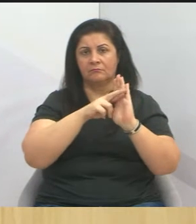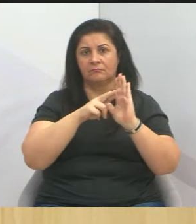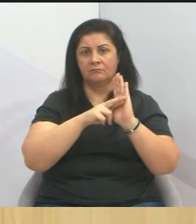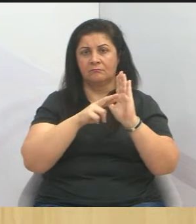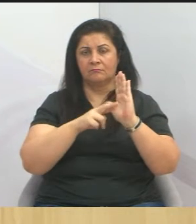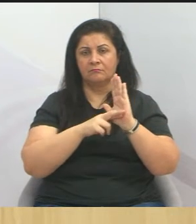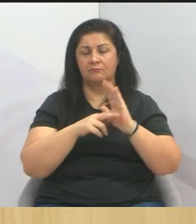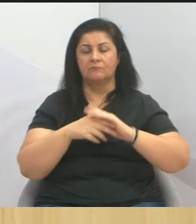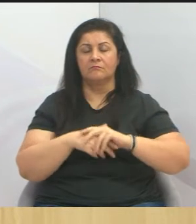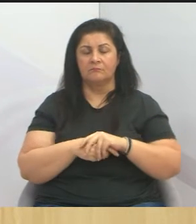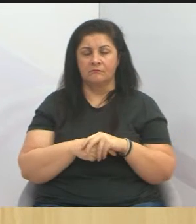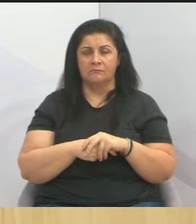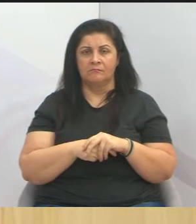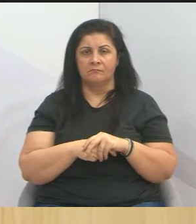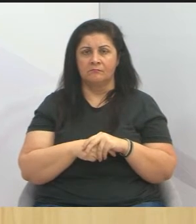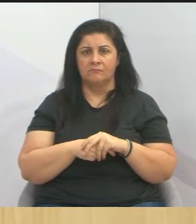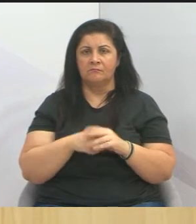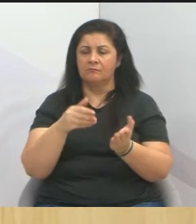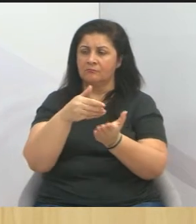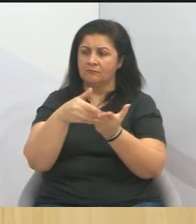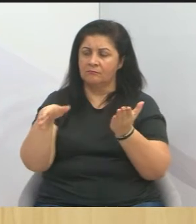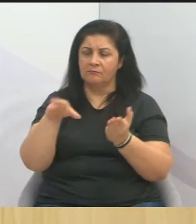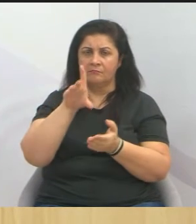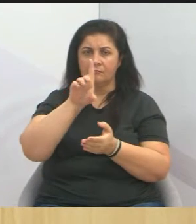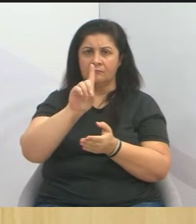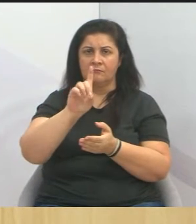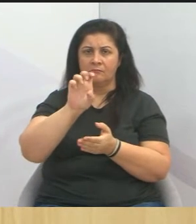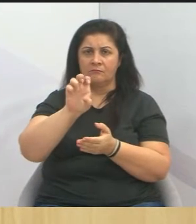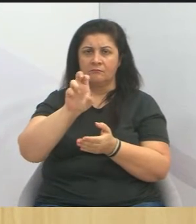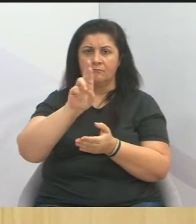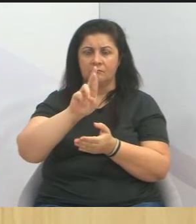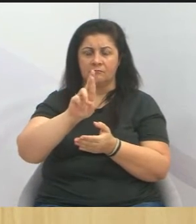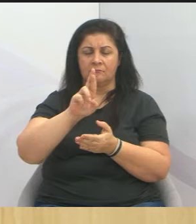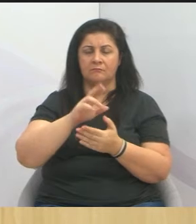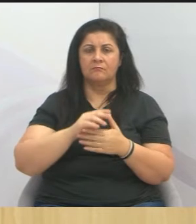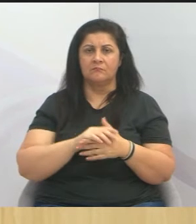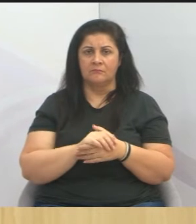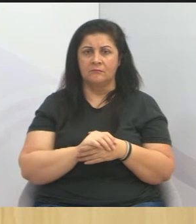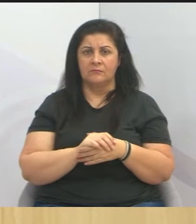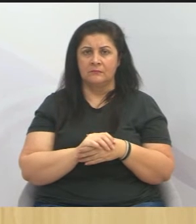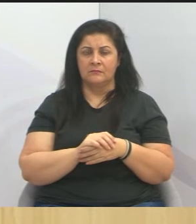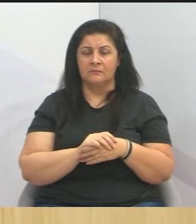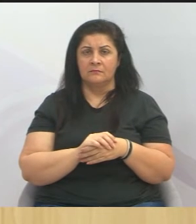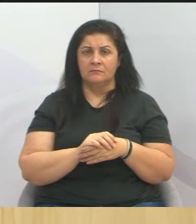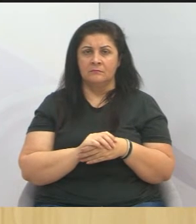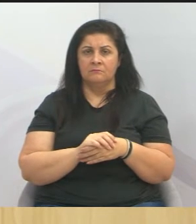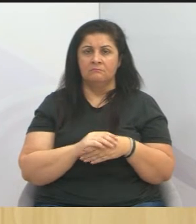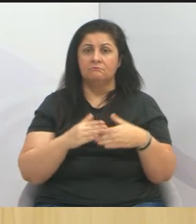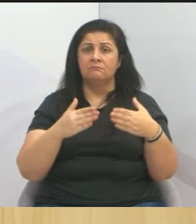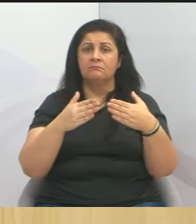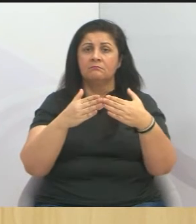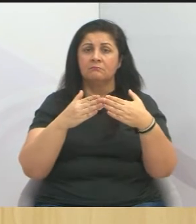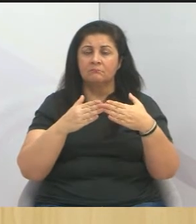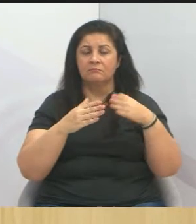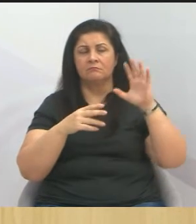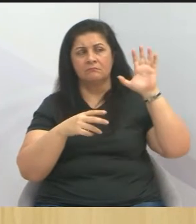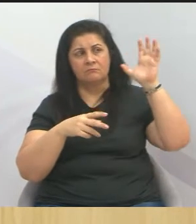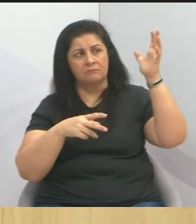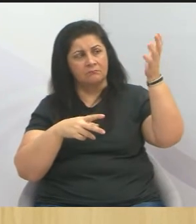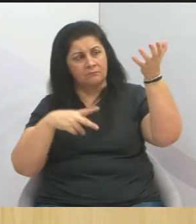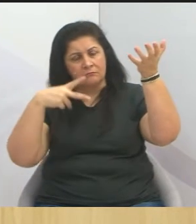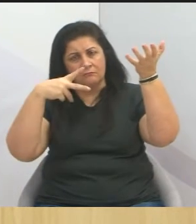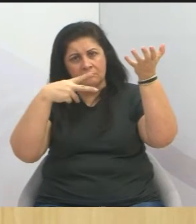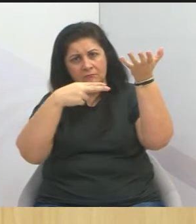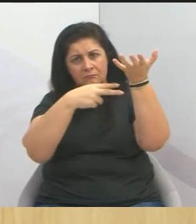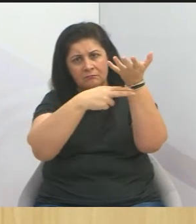regimentais que seja oficiado ao Dr departamento a de Rodagem do Estado de São Paulo solicitando poda das